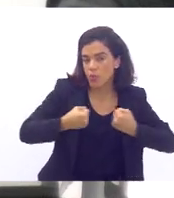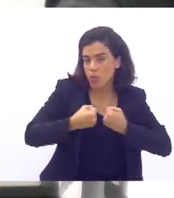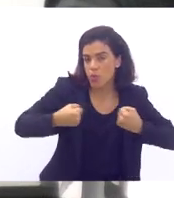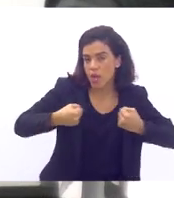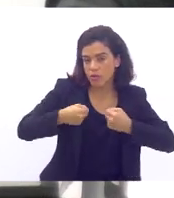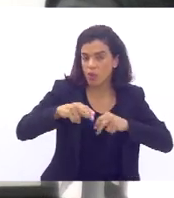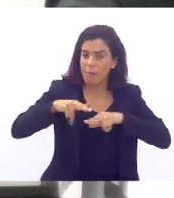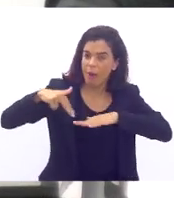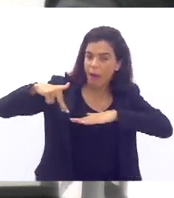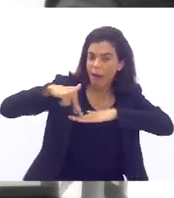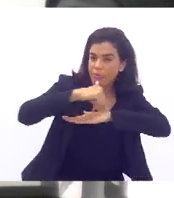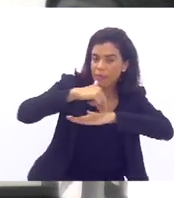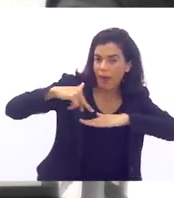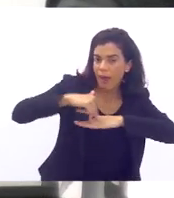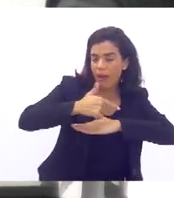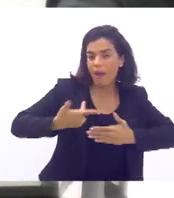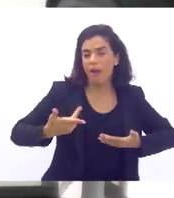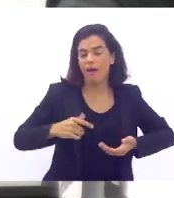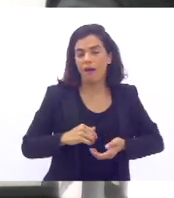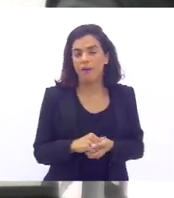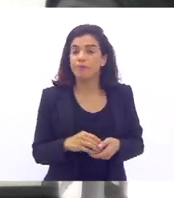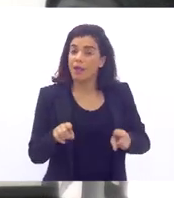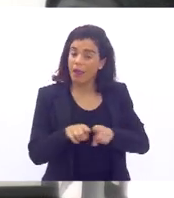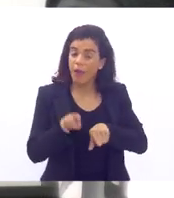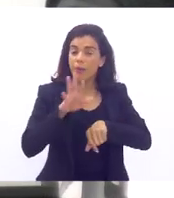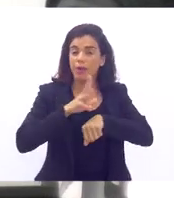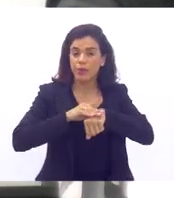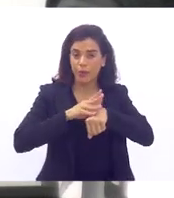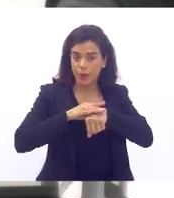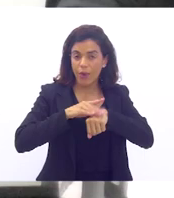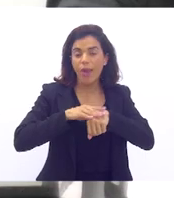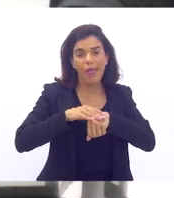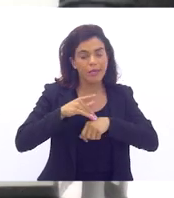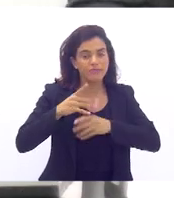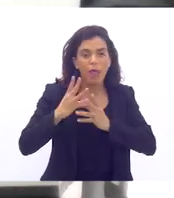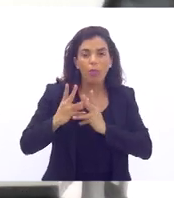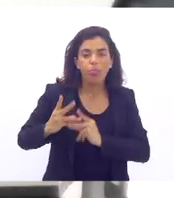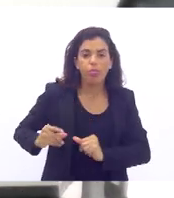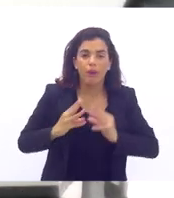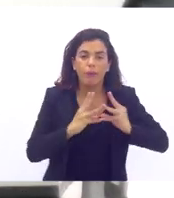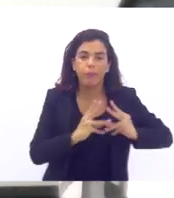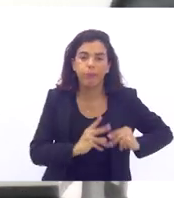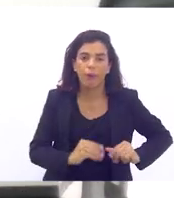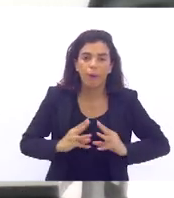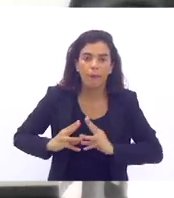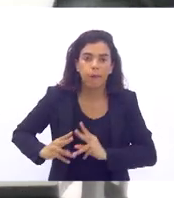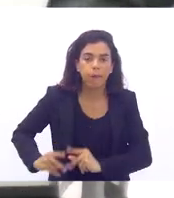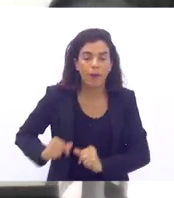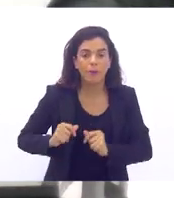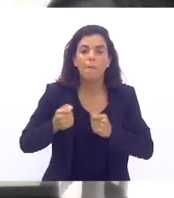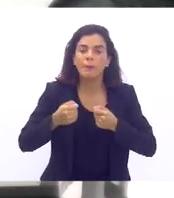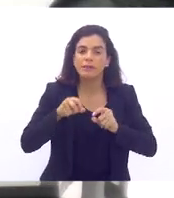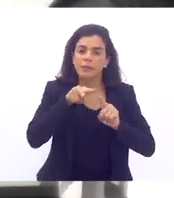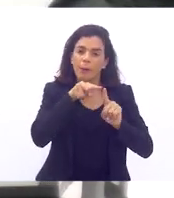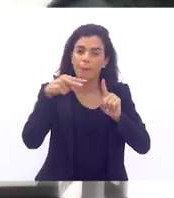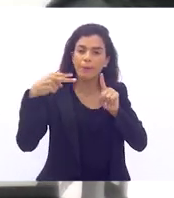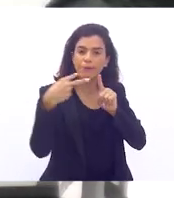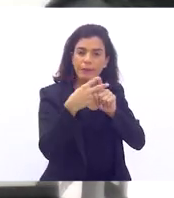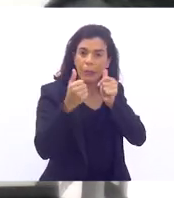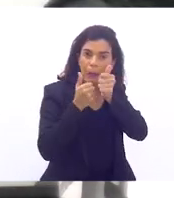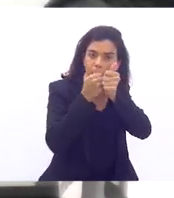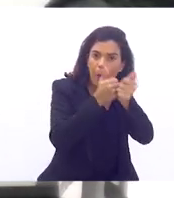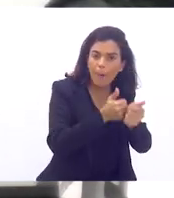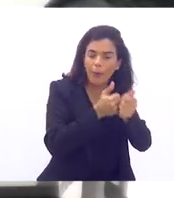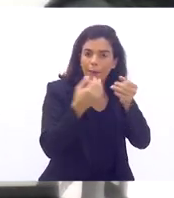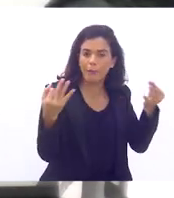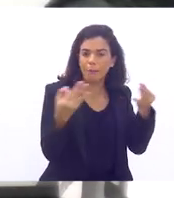de locomoção né É uma doença que é dilacerante então precisa de uma outra visão de um outro acompanhamento